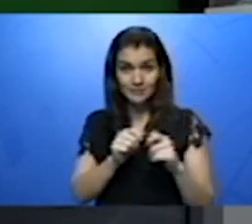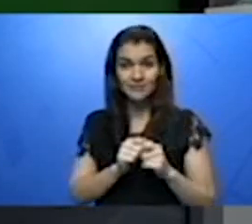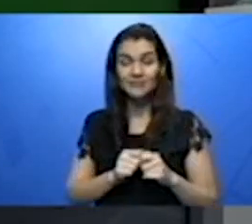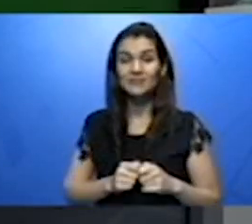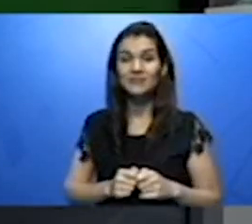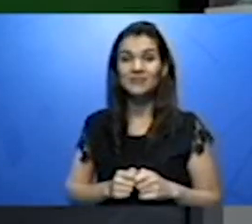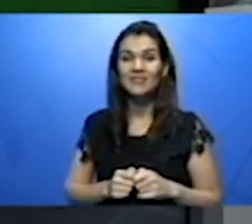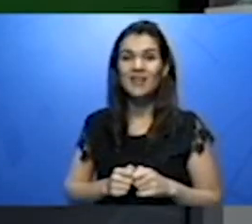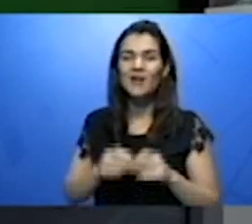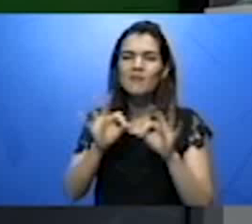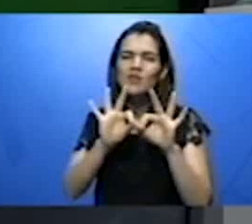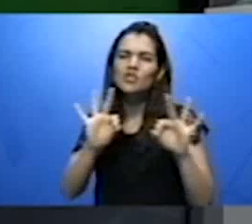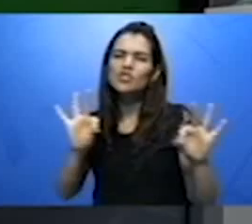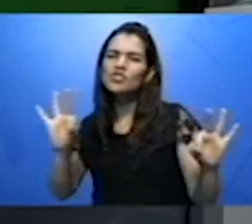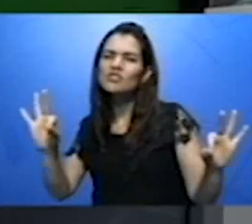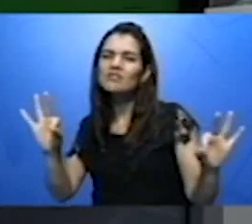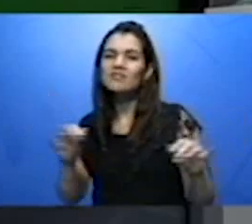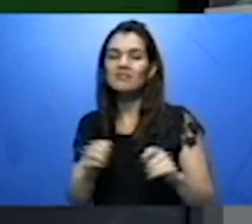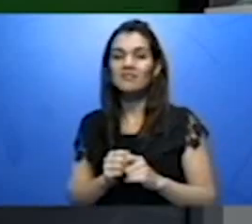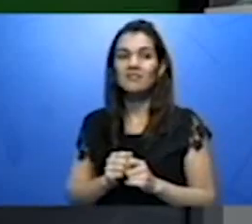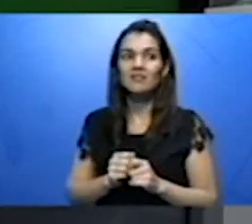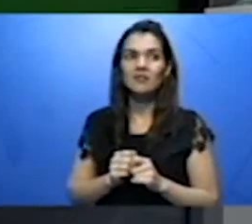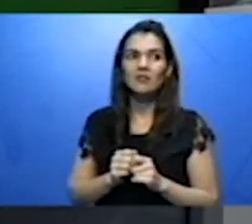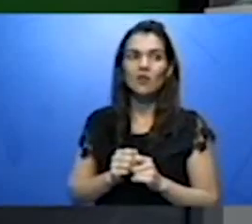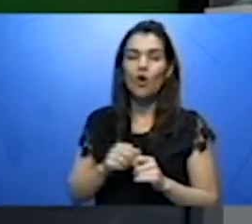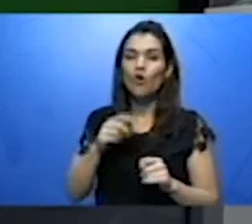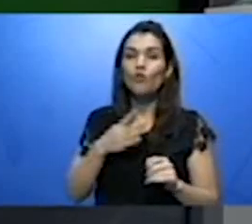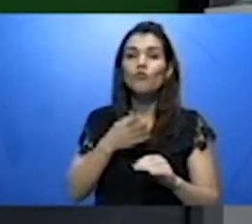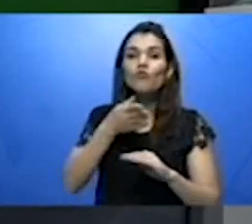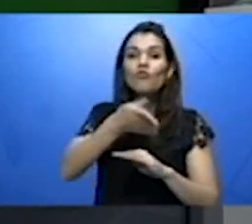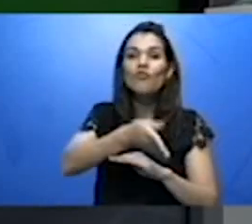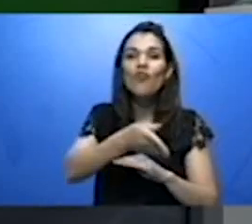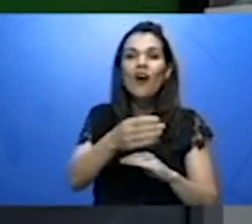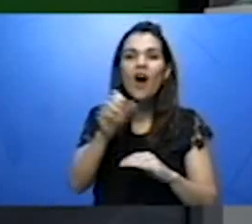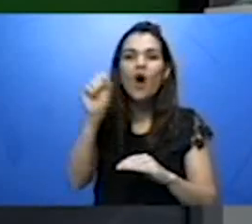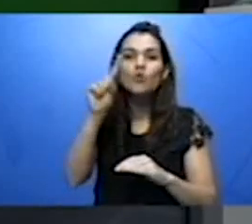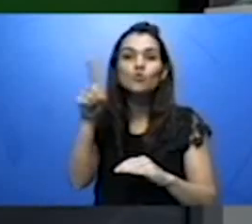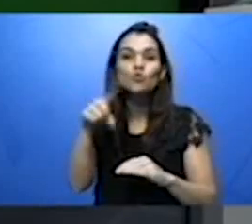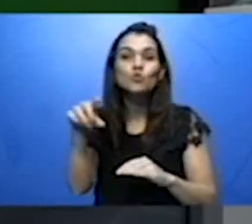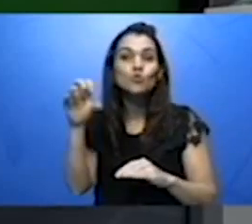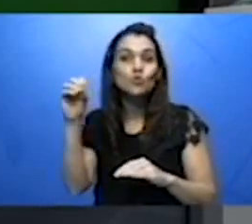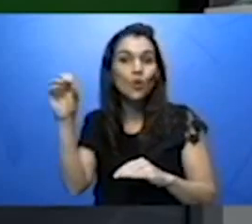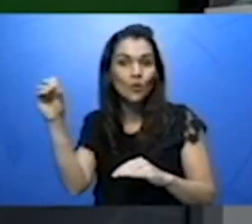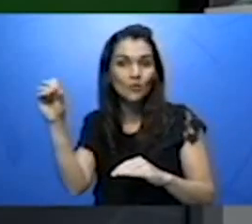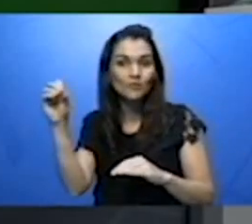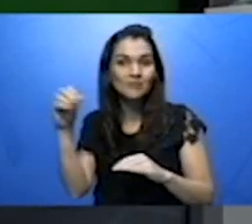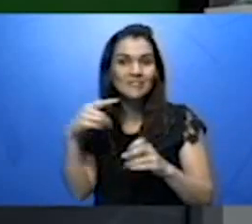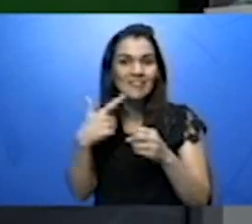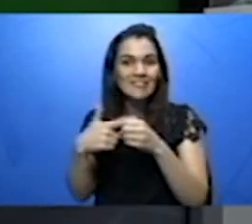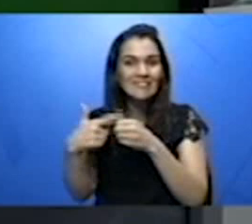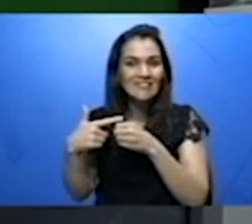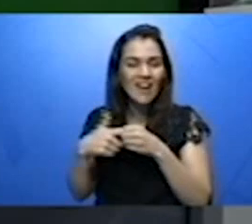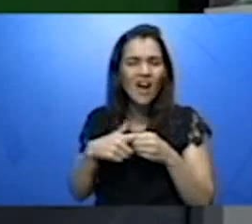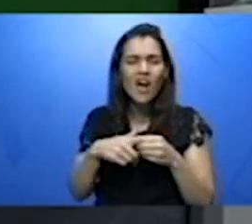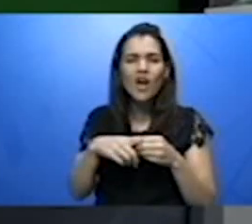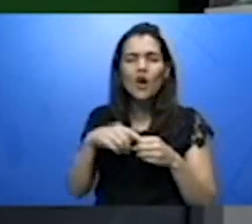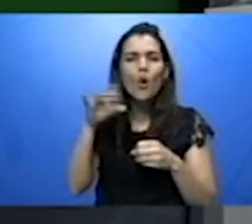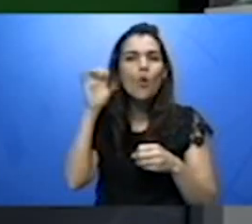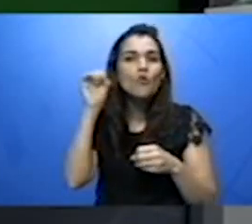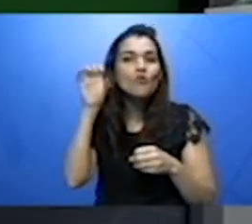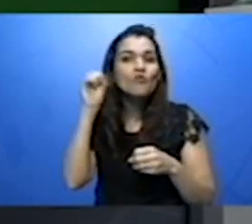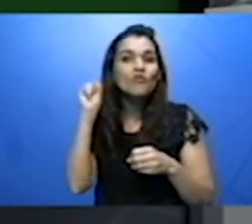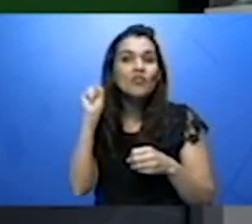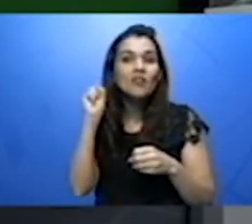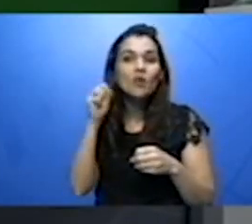lá medida uma visita ao Zoológico da cidade Luan e sua turma ouviram atentamente